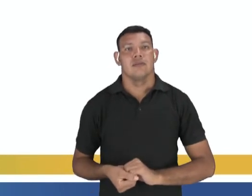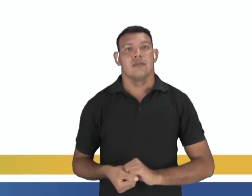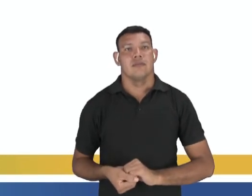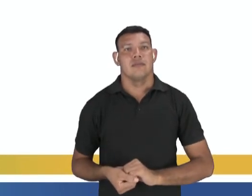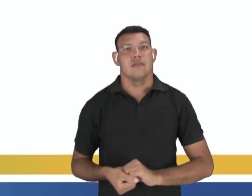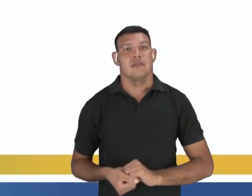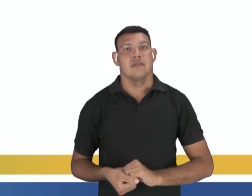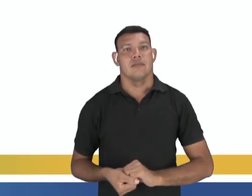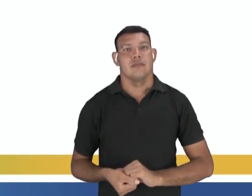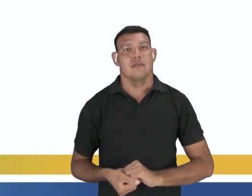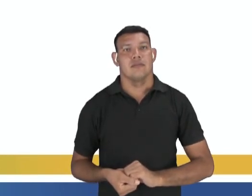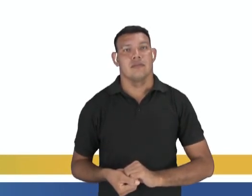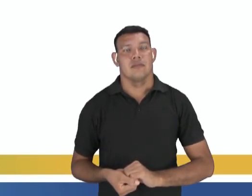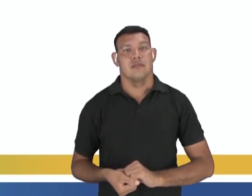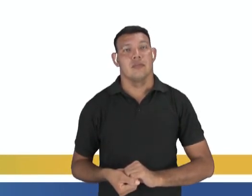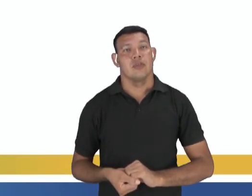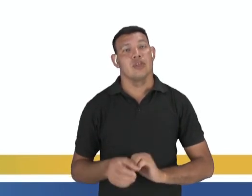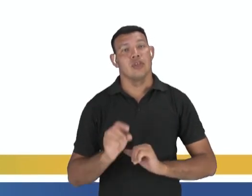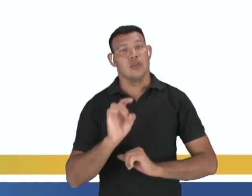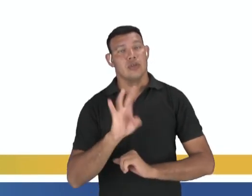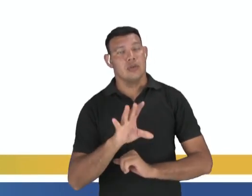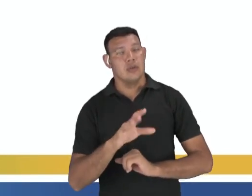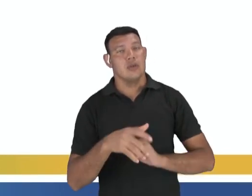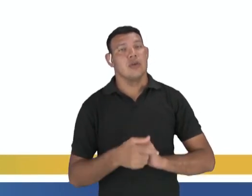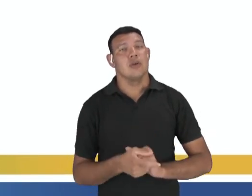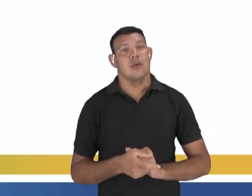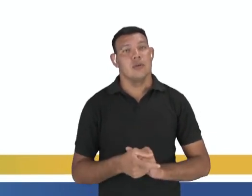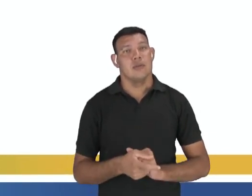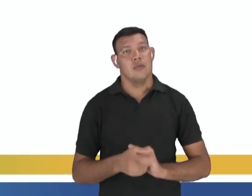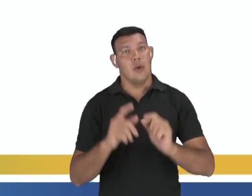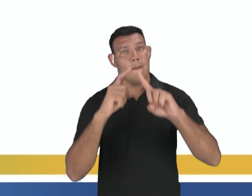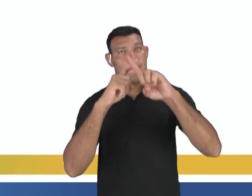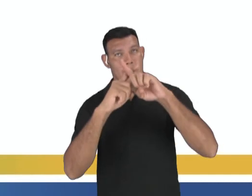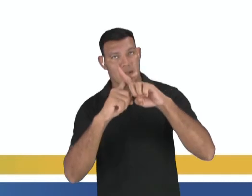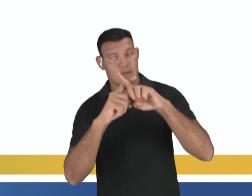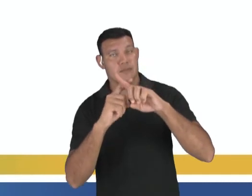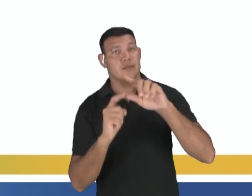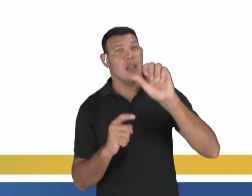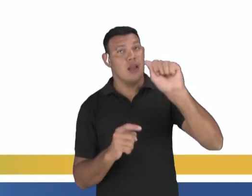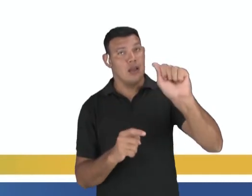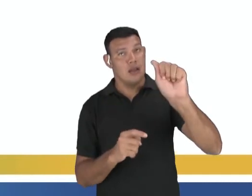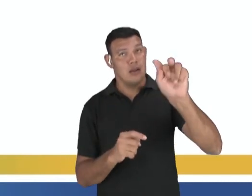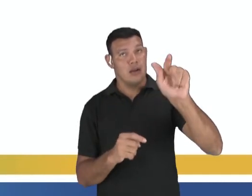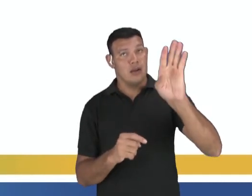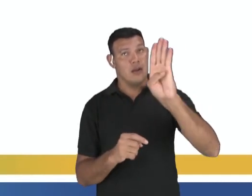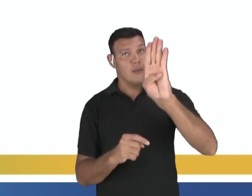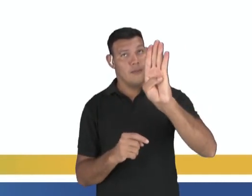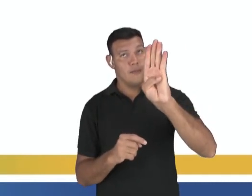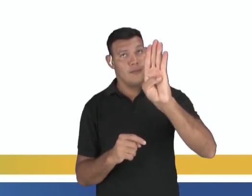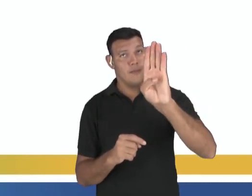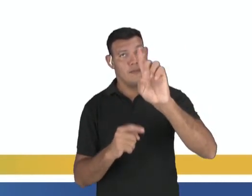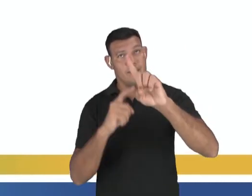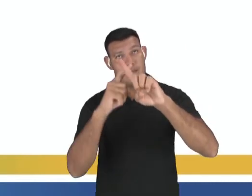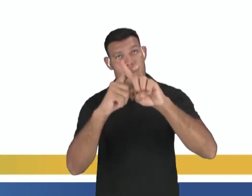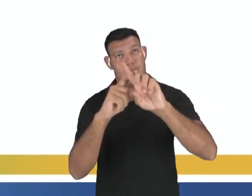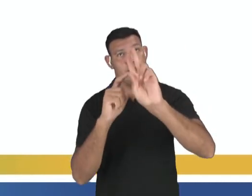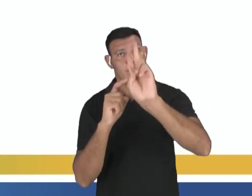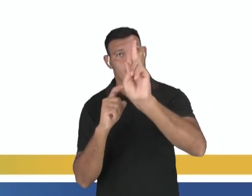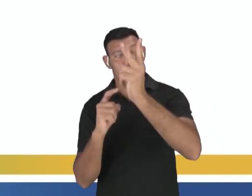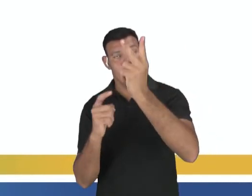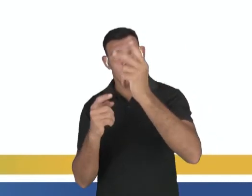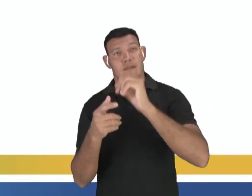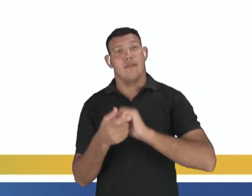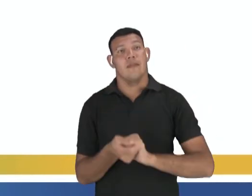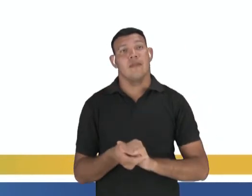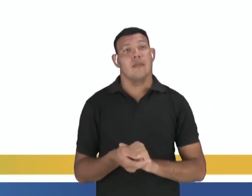retângulo. E como é que eu calculo a área de retângulo? Eu multiplico as duas dimensões. Então, a área do retângulo vai ser